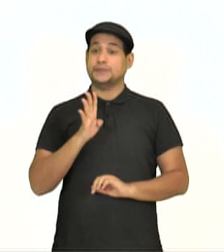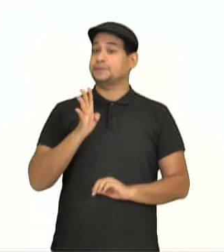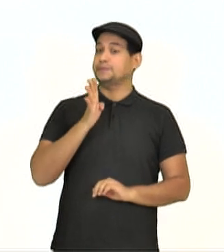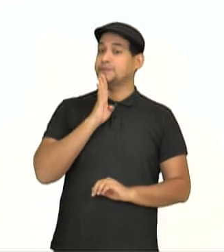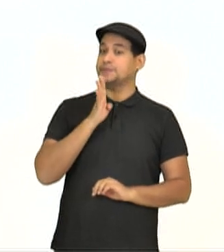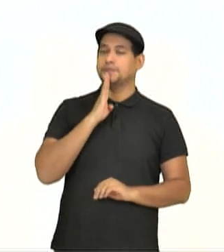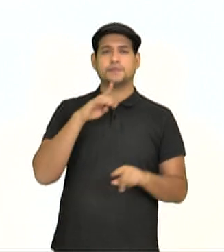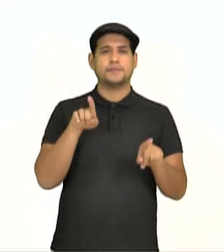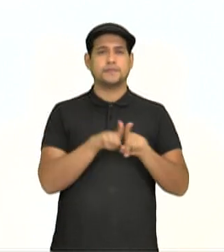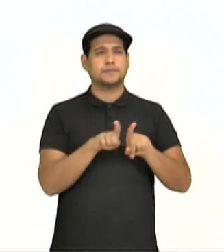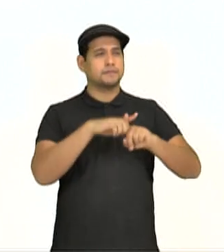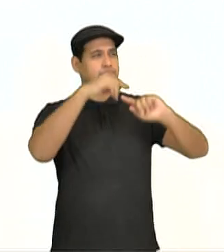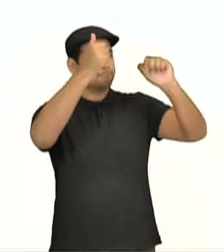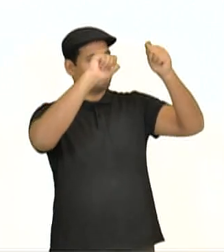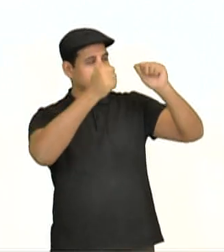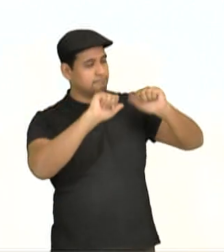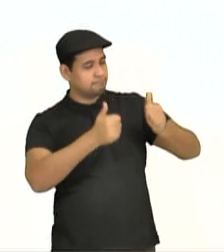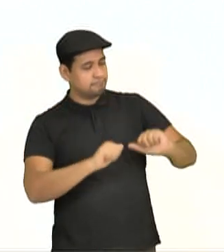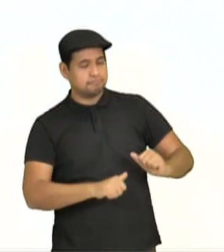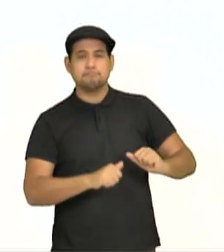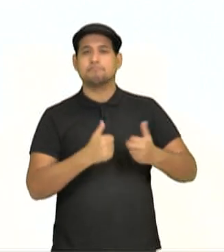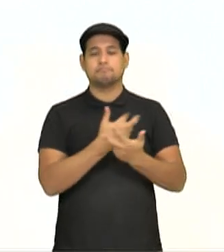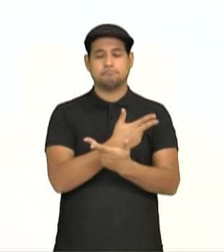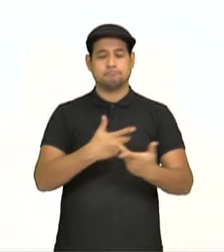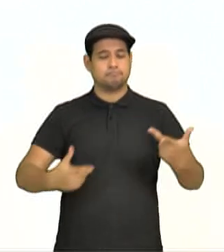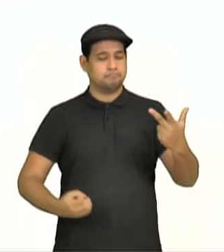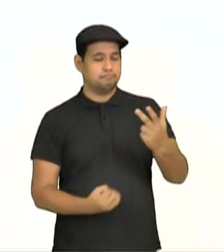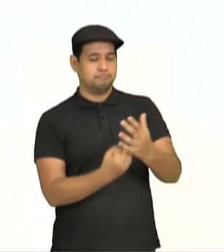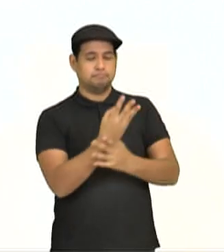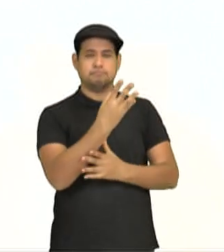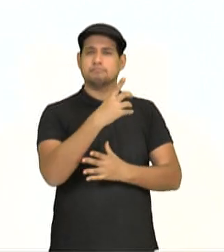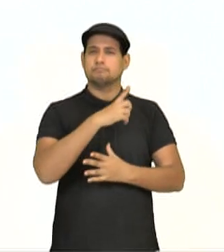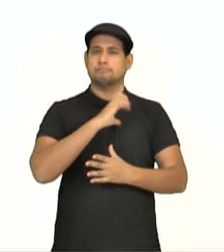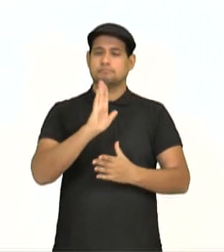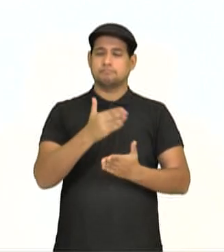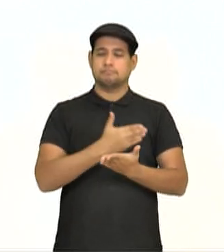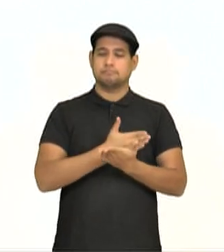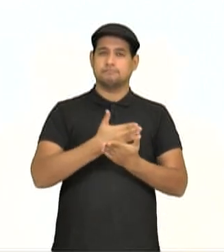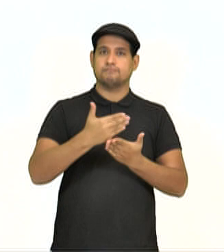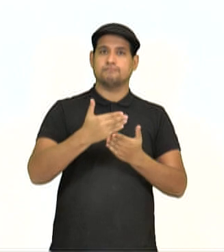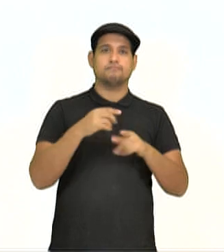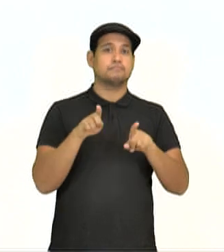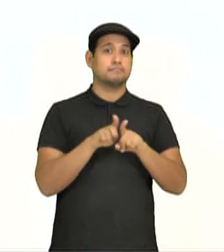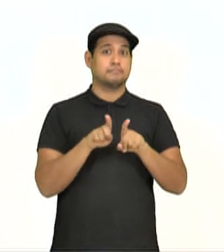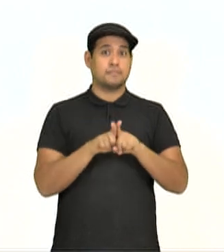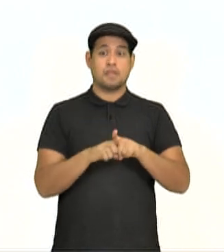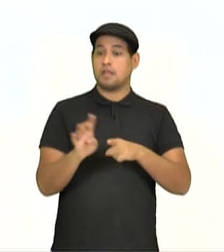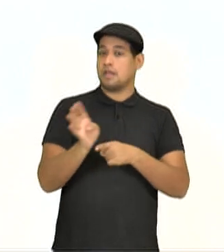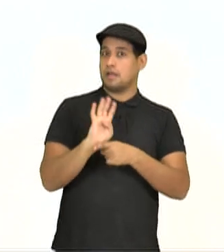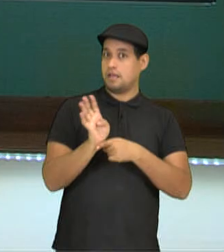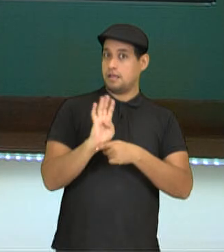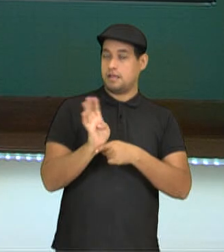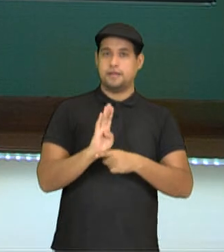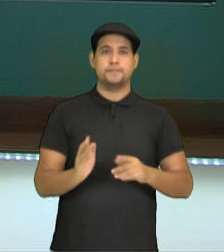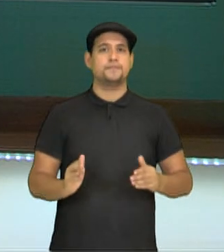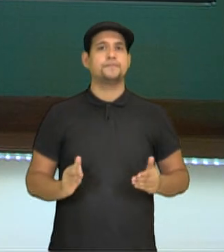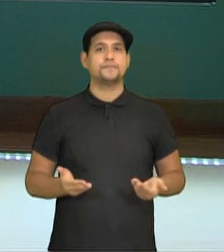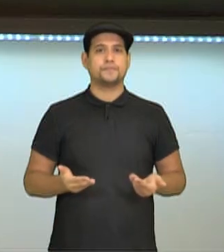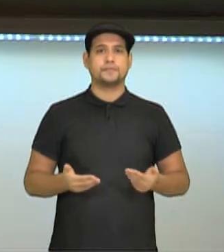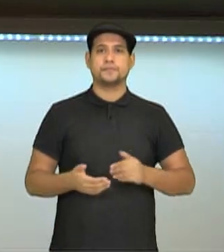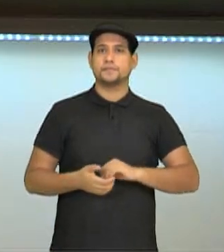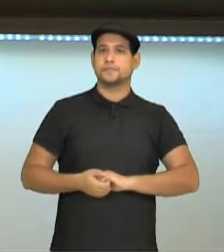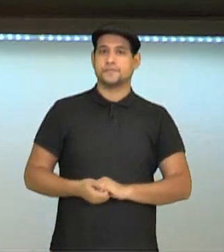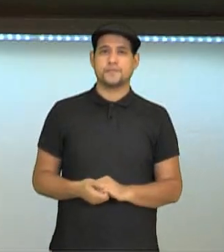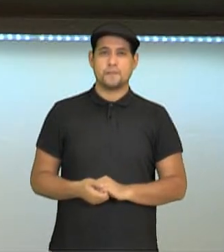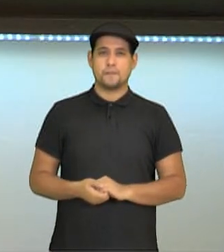Conhecer e analisar os inventos que deram origem ao cinema atual, né?